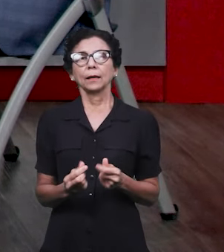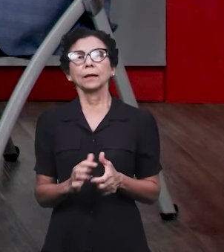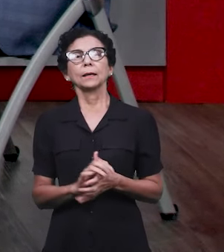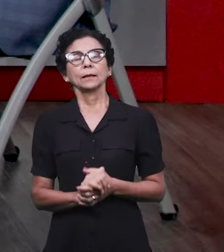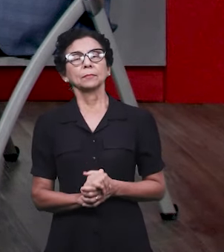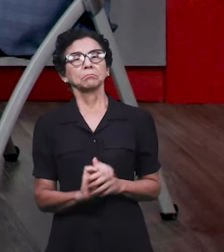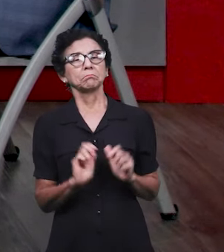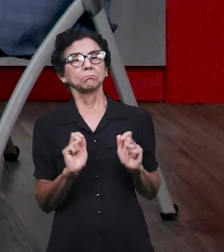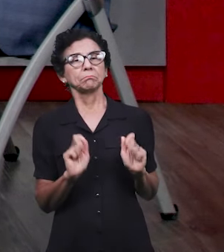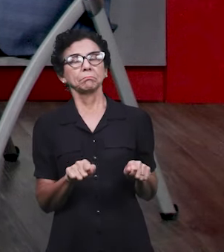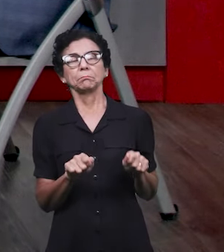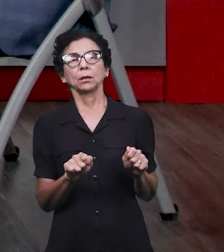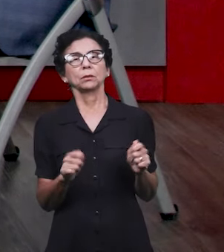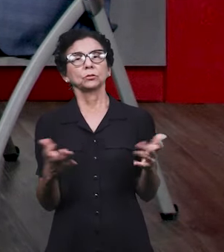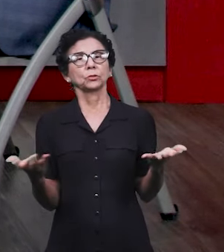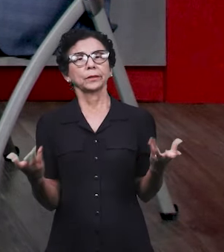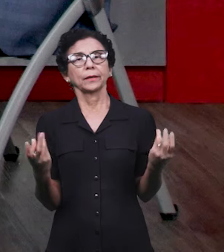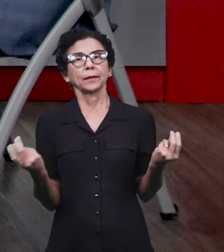liberadas, né,